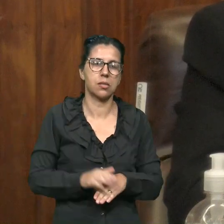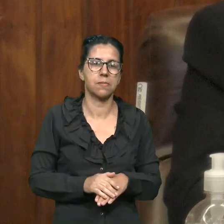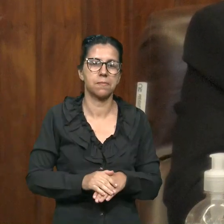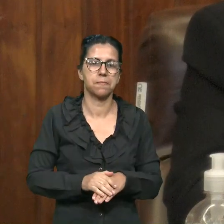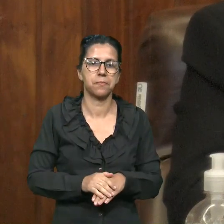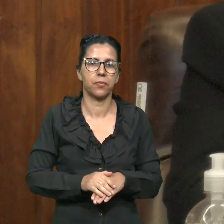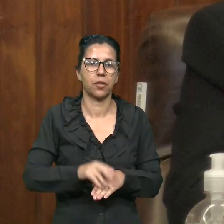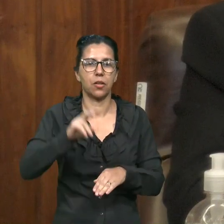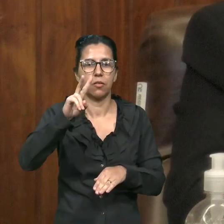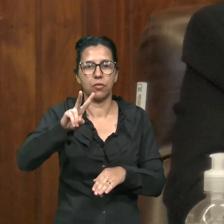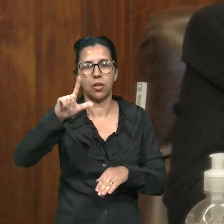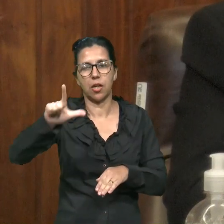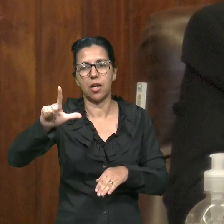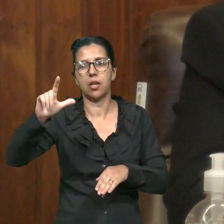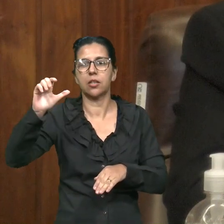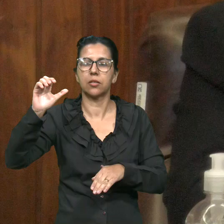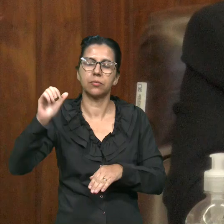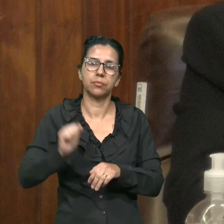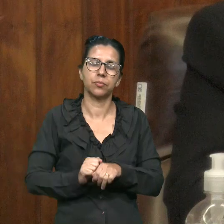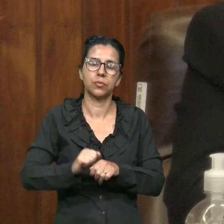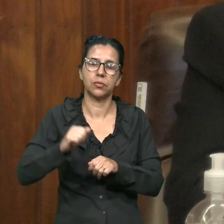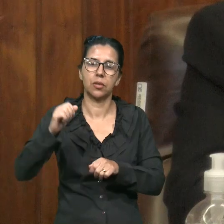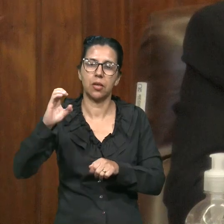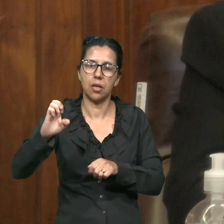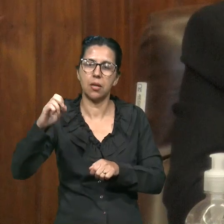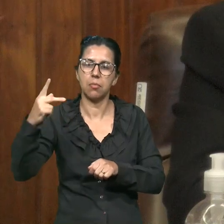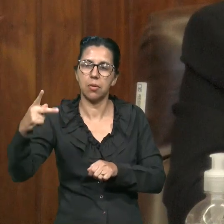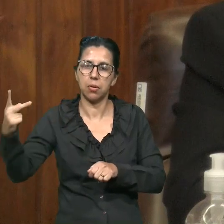R$ 1.057.943,51. VL Cavina Júnior EPP,